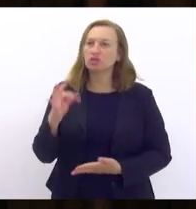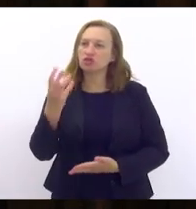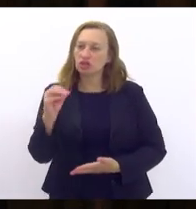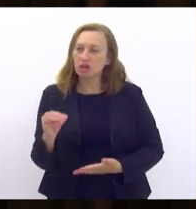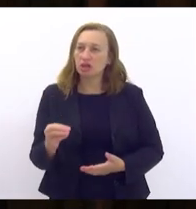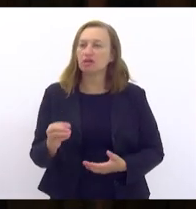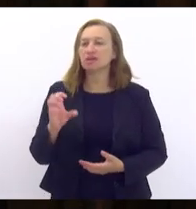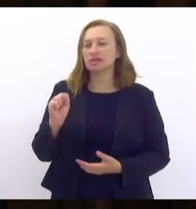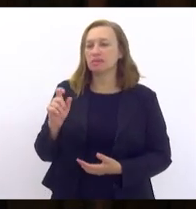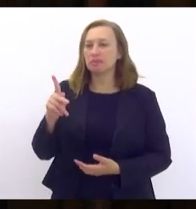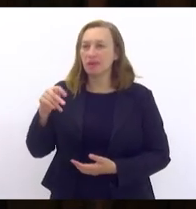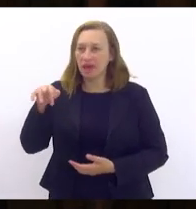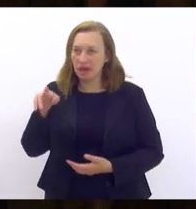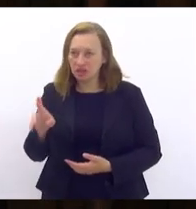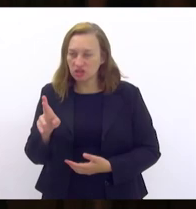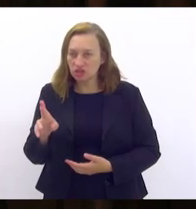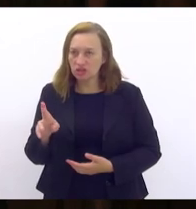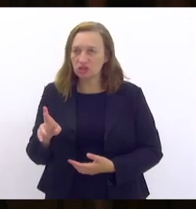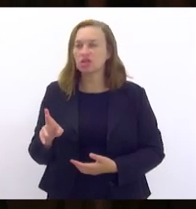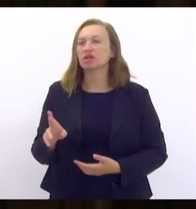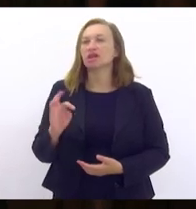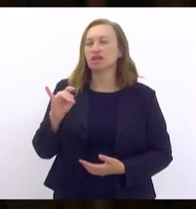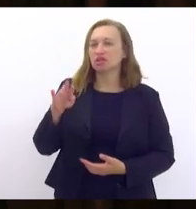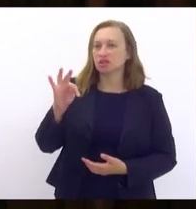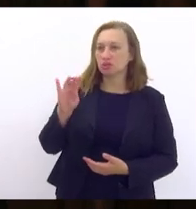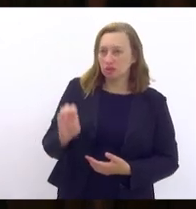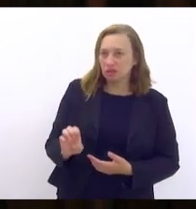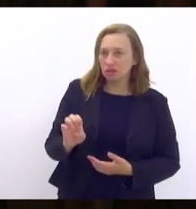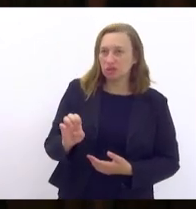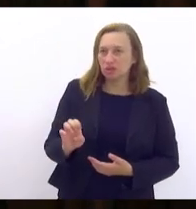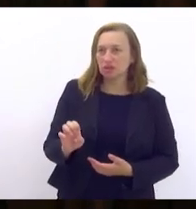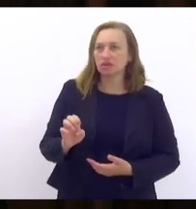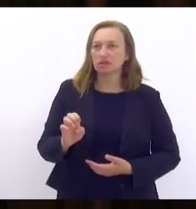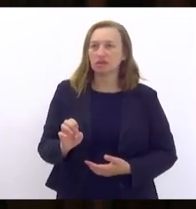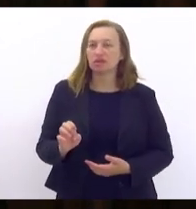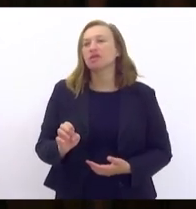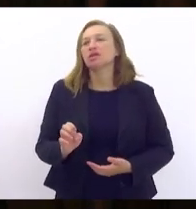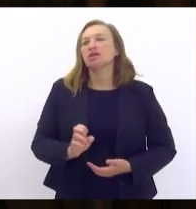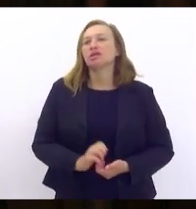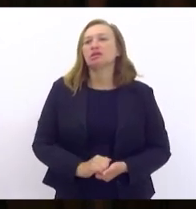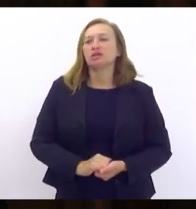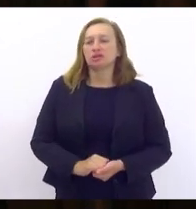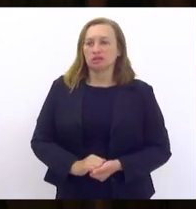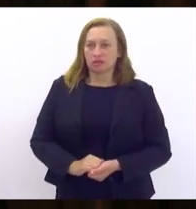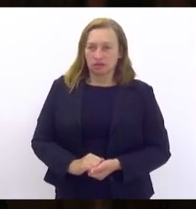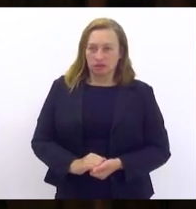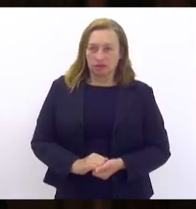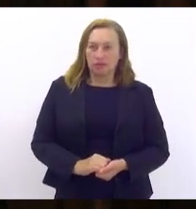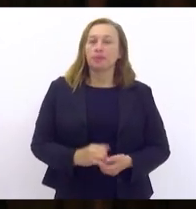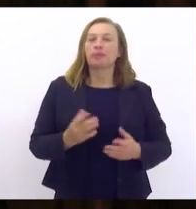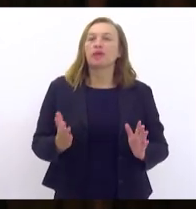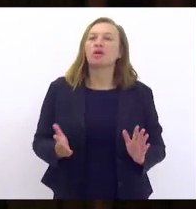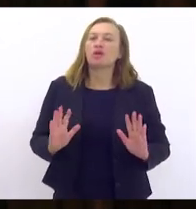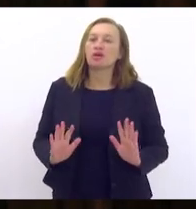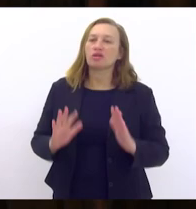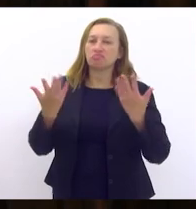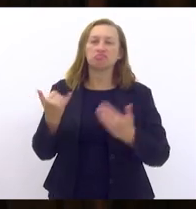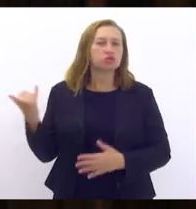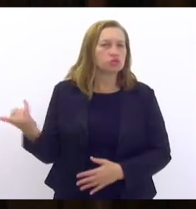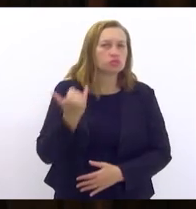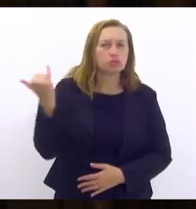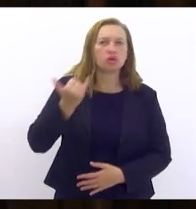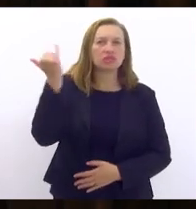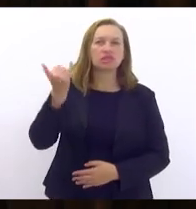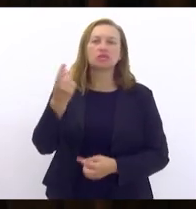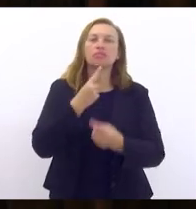sinpeed na pessoa do presidente Cláudio Stone Santos que viabilizaram a realização deste evento o evento de extrema importância